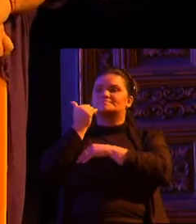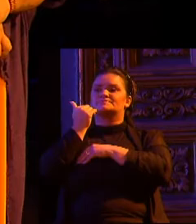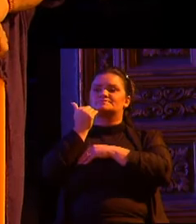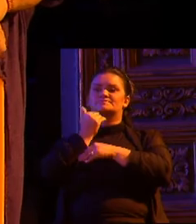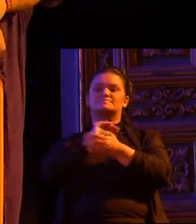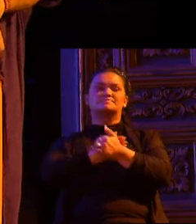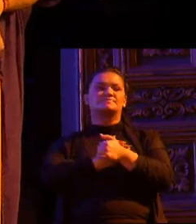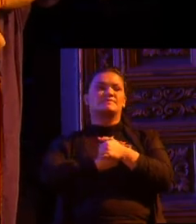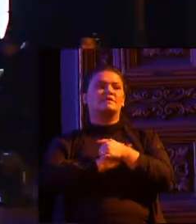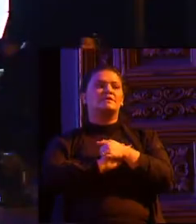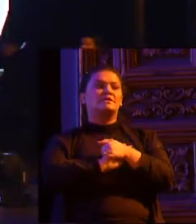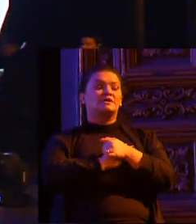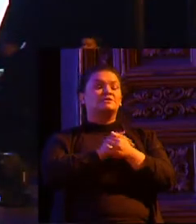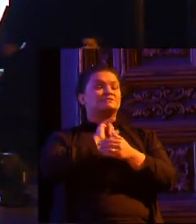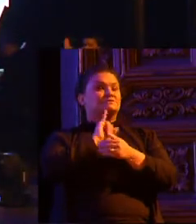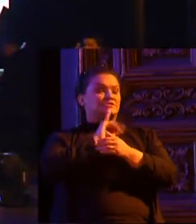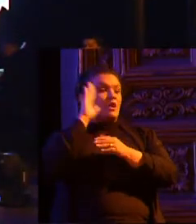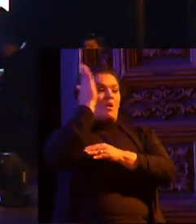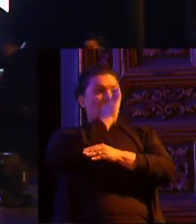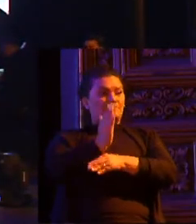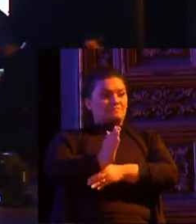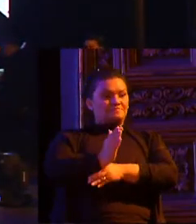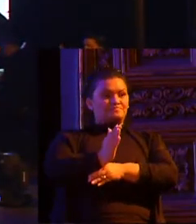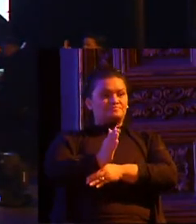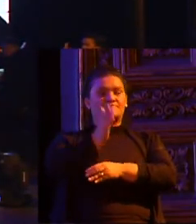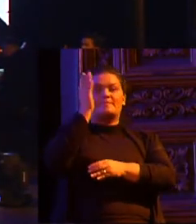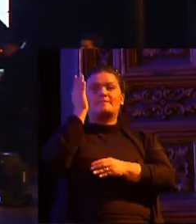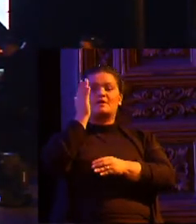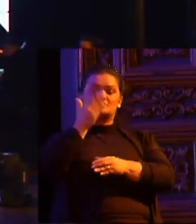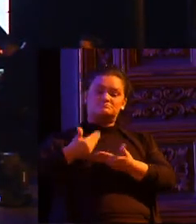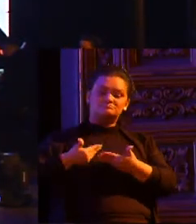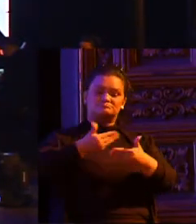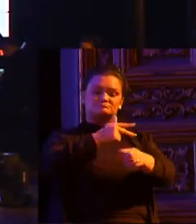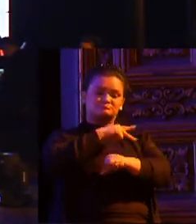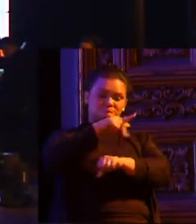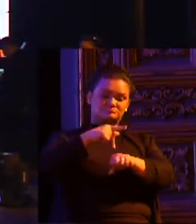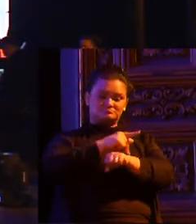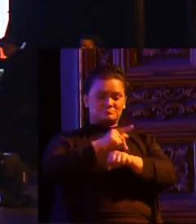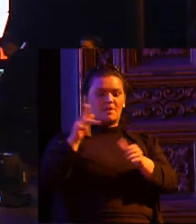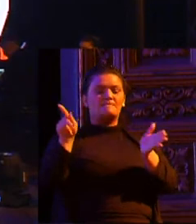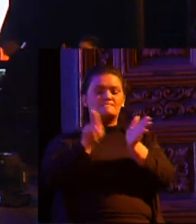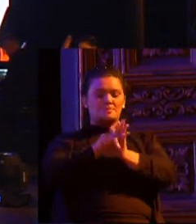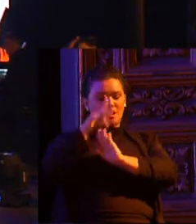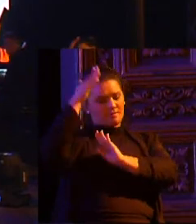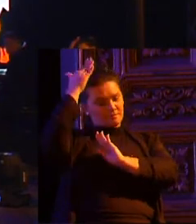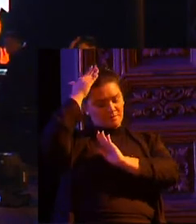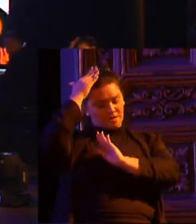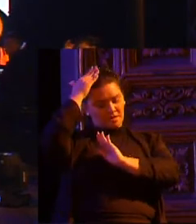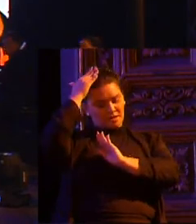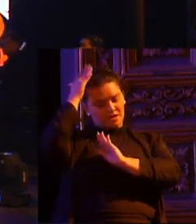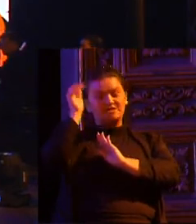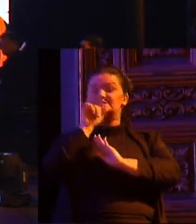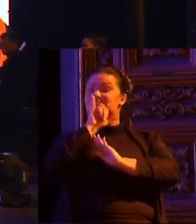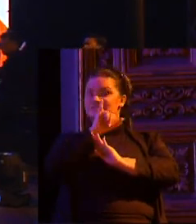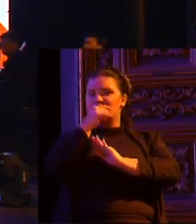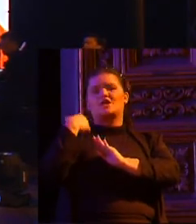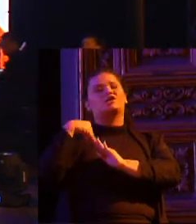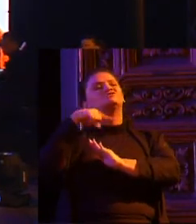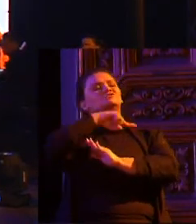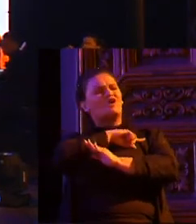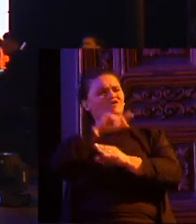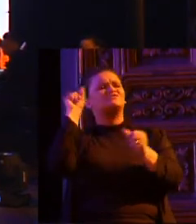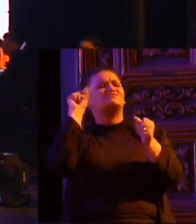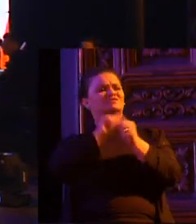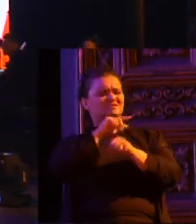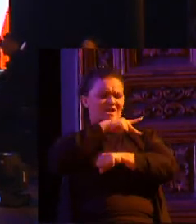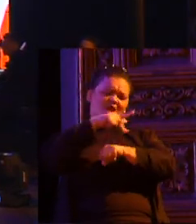isso, que se o Brasil não premia a música que a gente faz aqui, a gente tem sim o